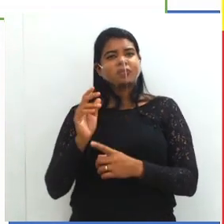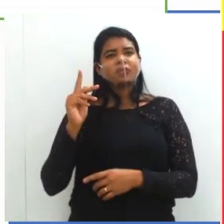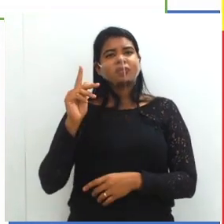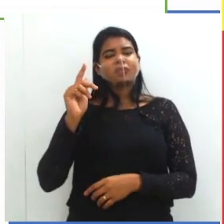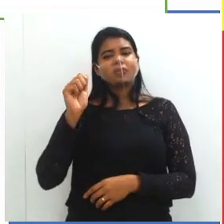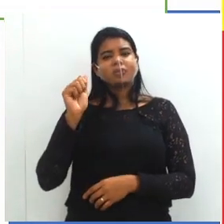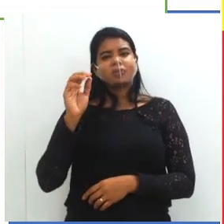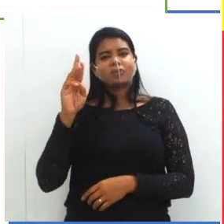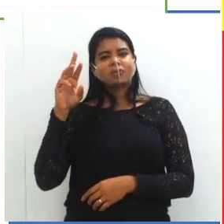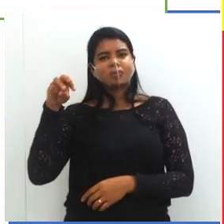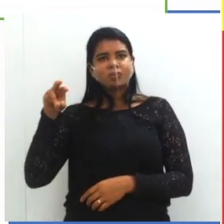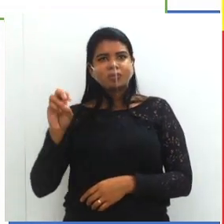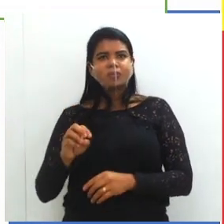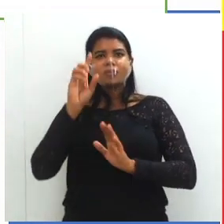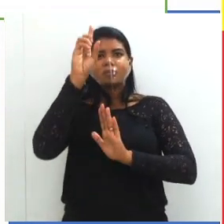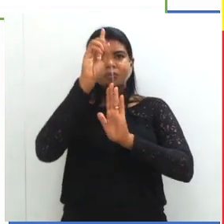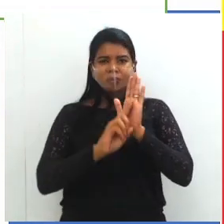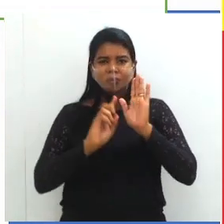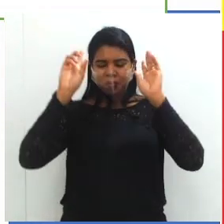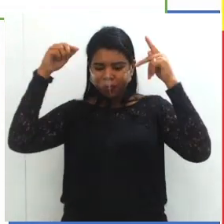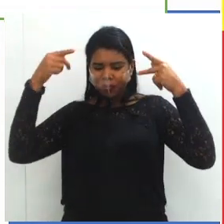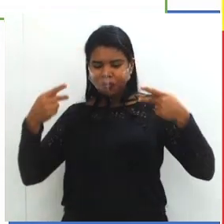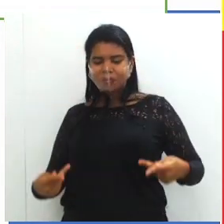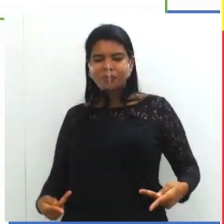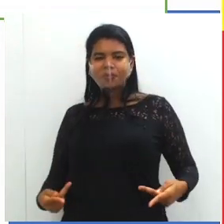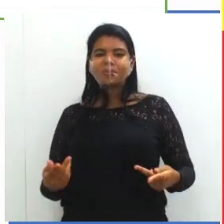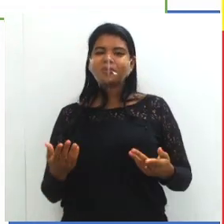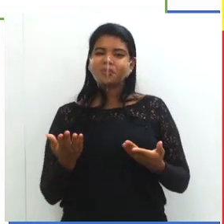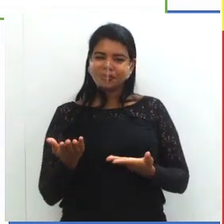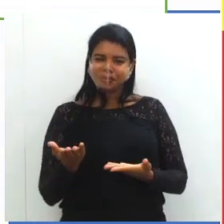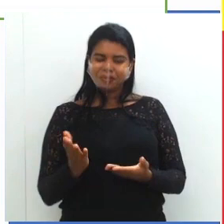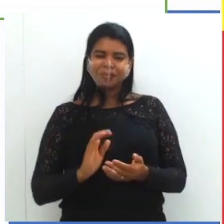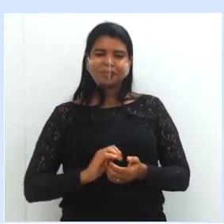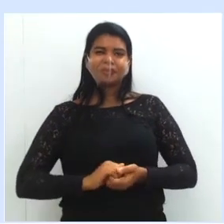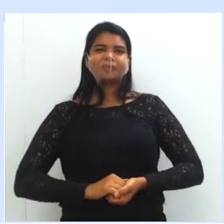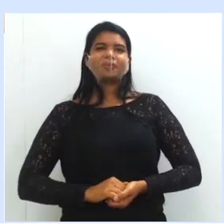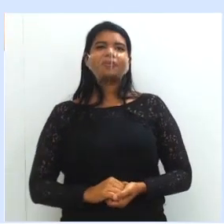patrono brasileiro dos direitos humanos. Olha aí, um